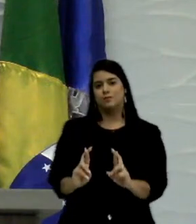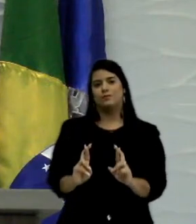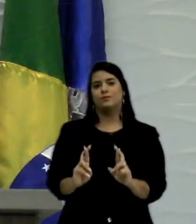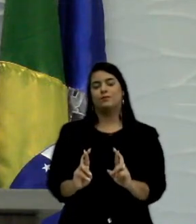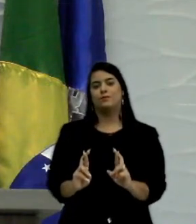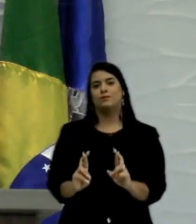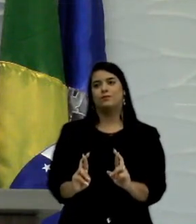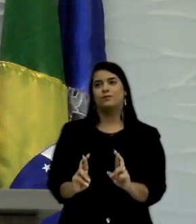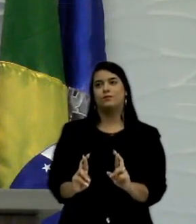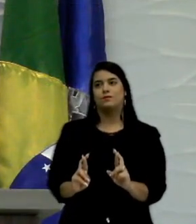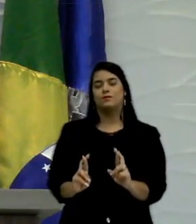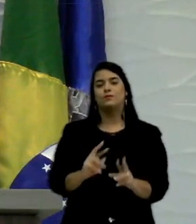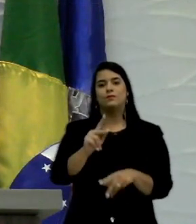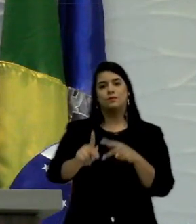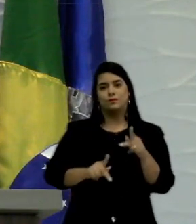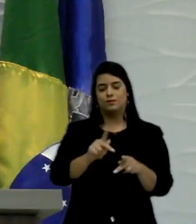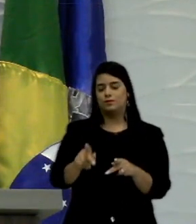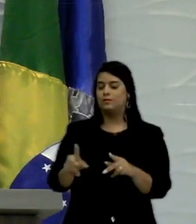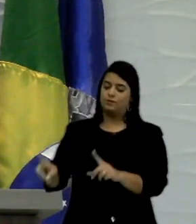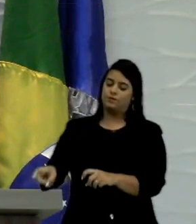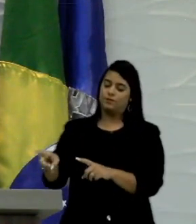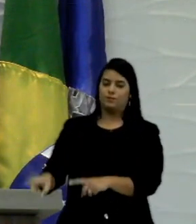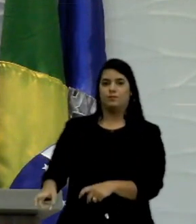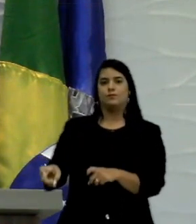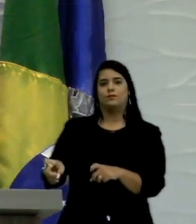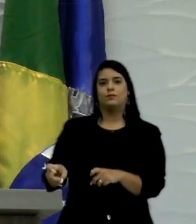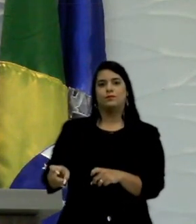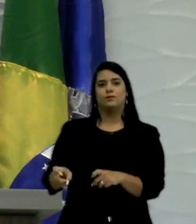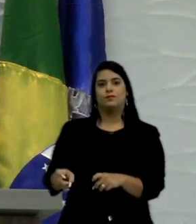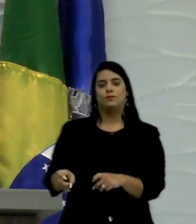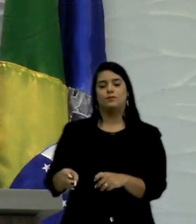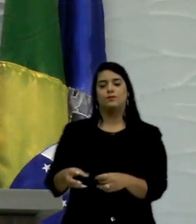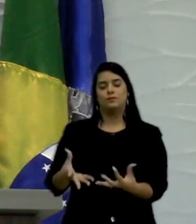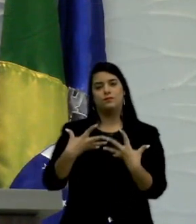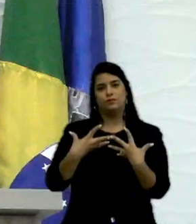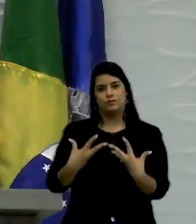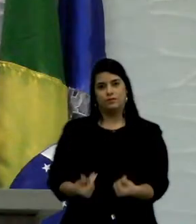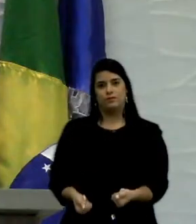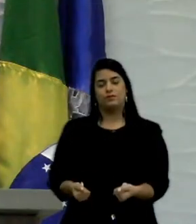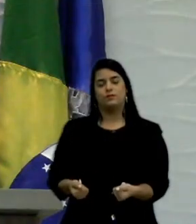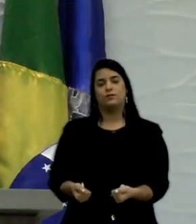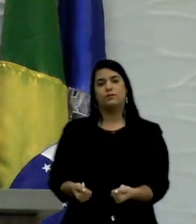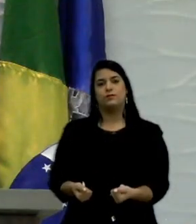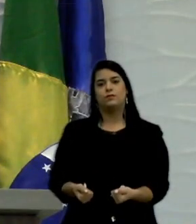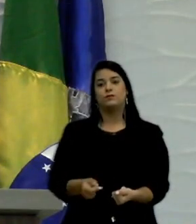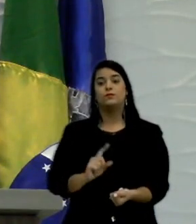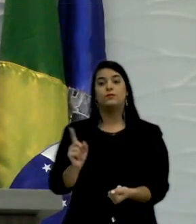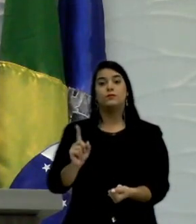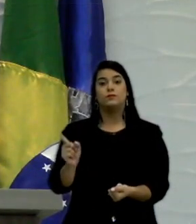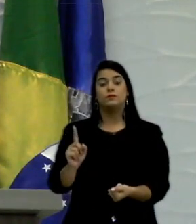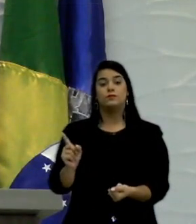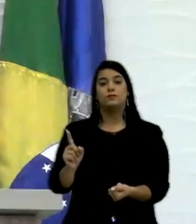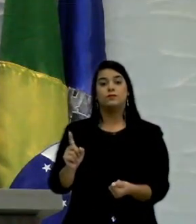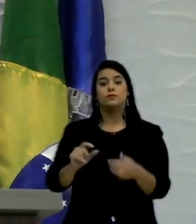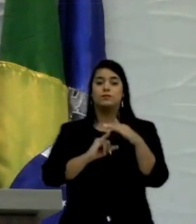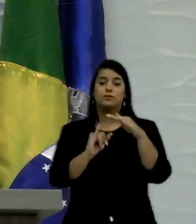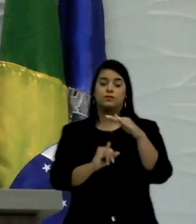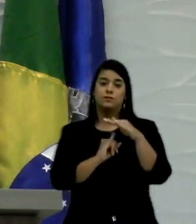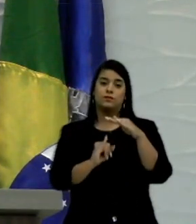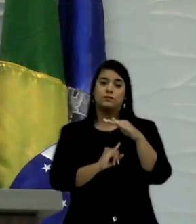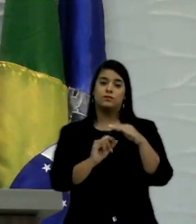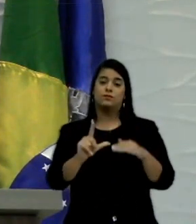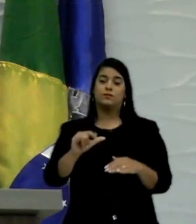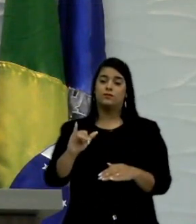campo, nossos agricultores que fizeram a adesão, comparecerem lá no Instituto Lívio Valença.